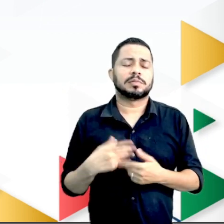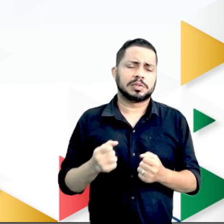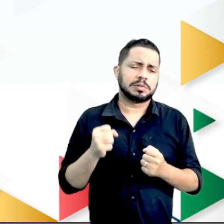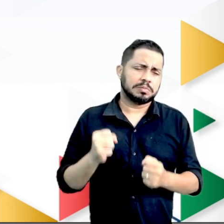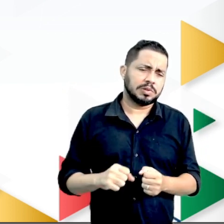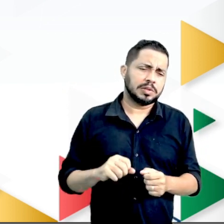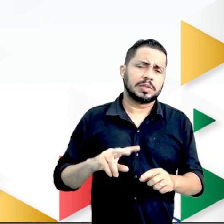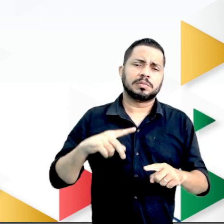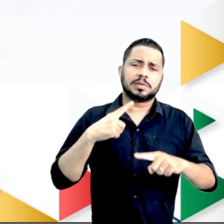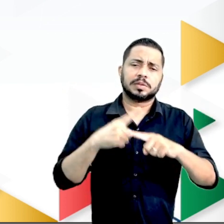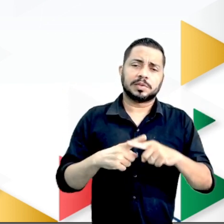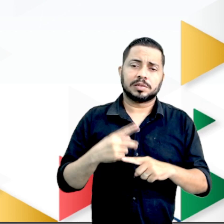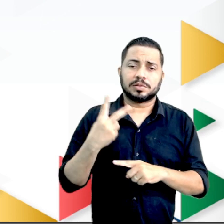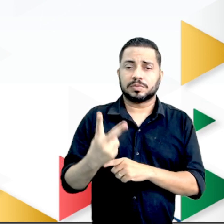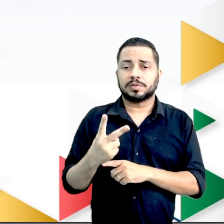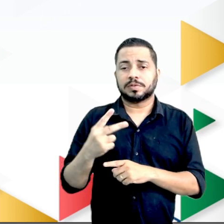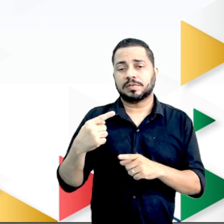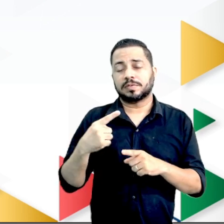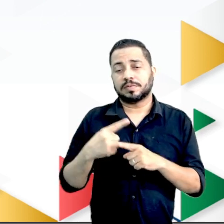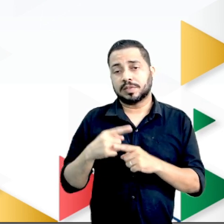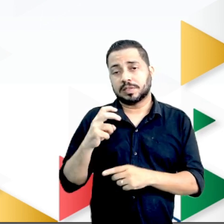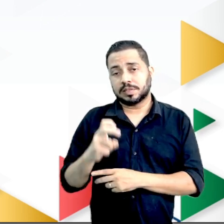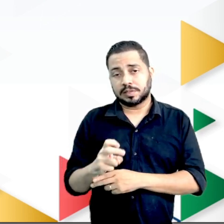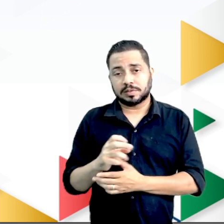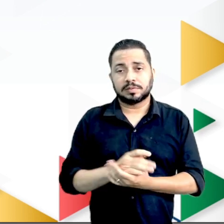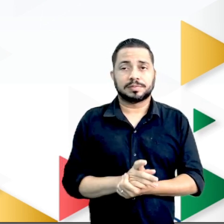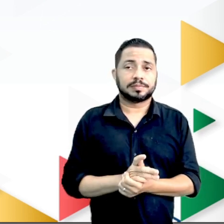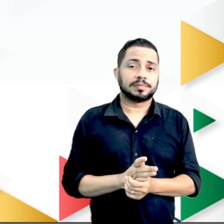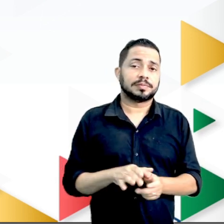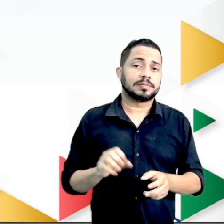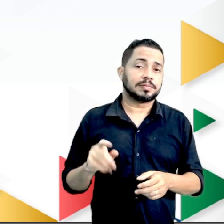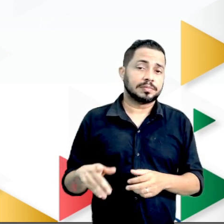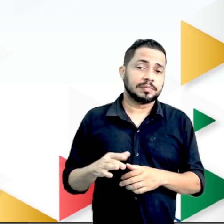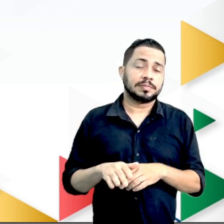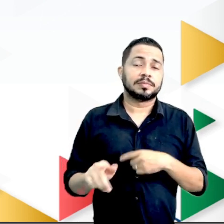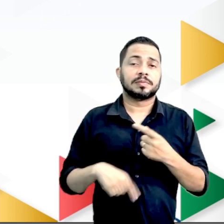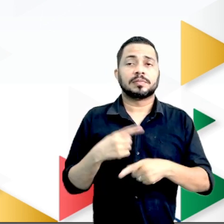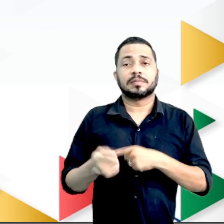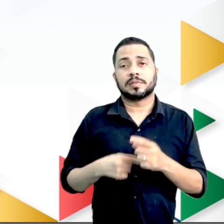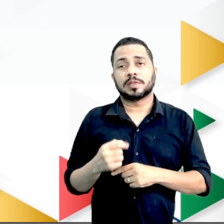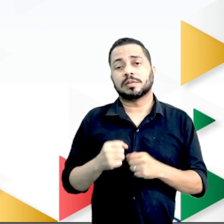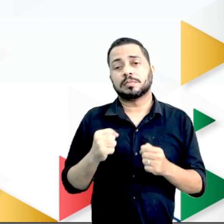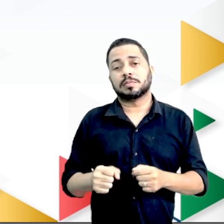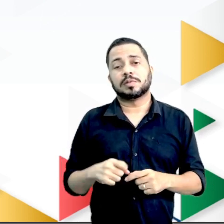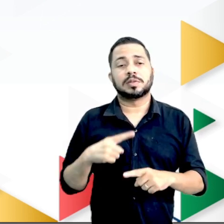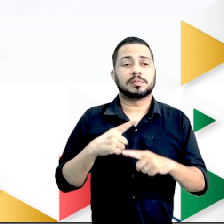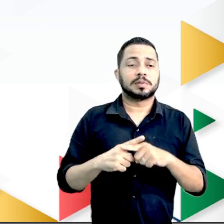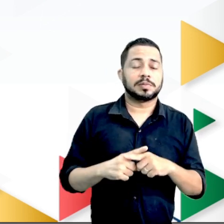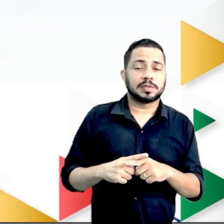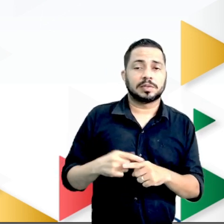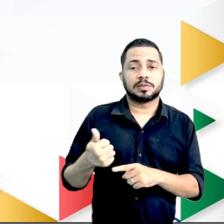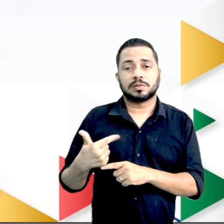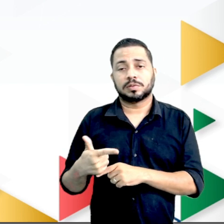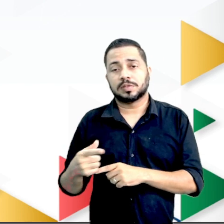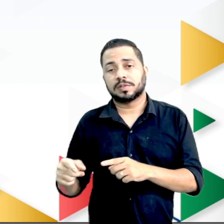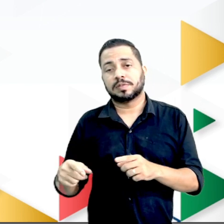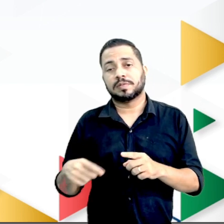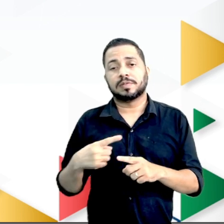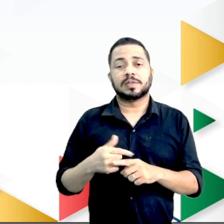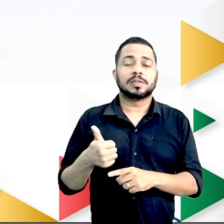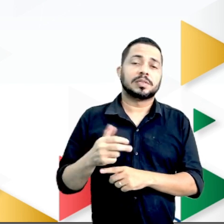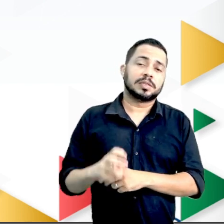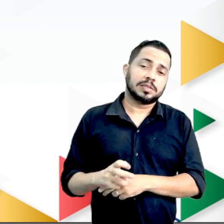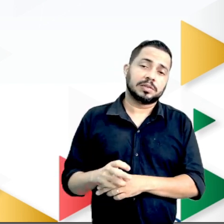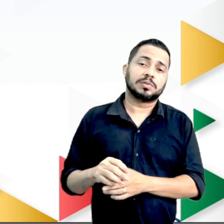pode multiplicar 2 vezes 5, do jeito que está na nossa animação, tá? E depois você pode multiplicar tanto 12 vezes 5 como